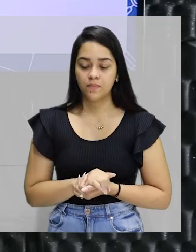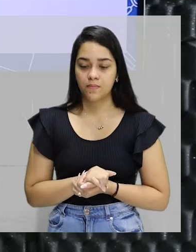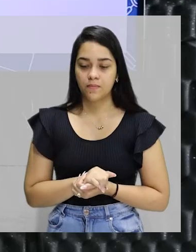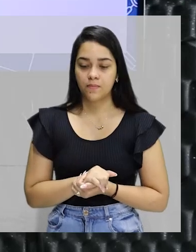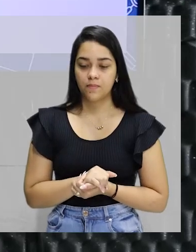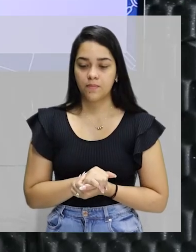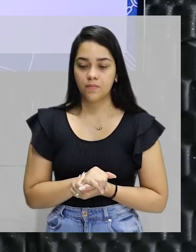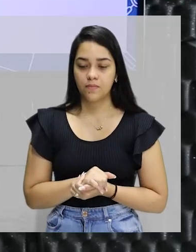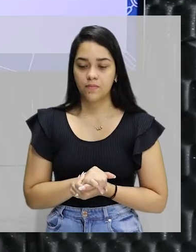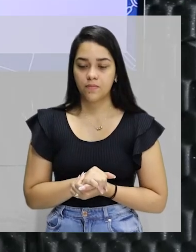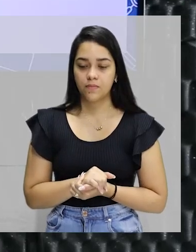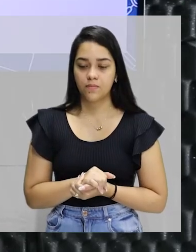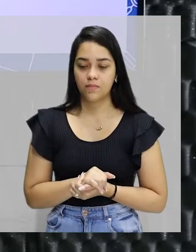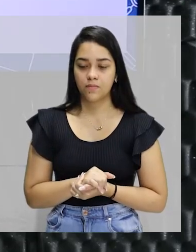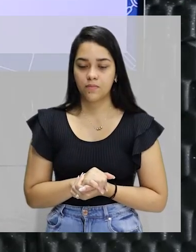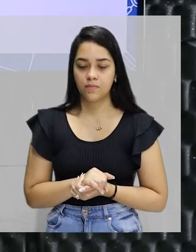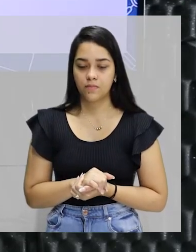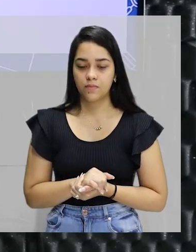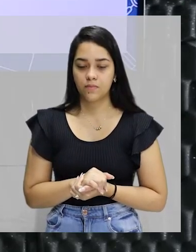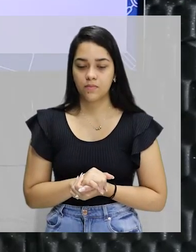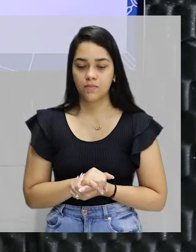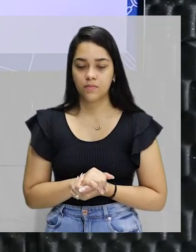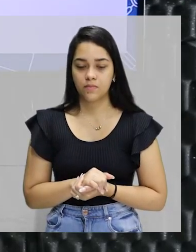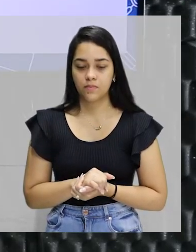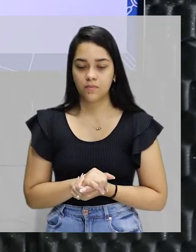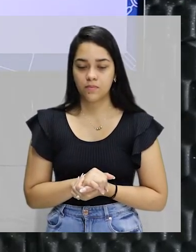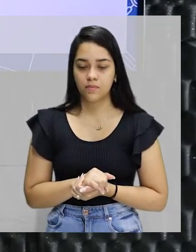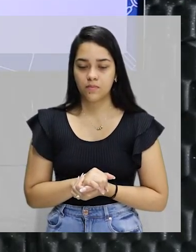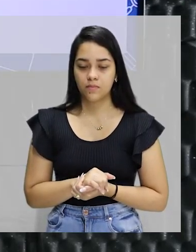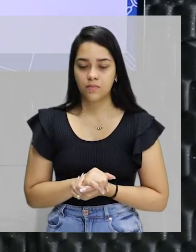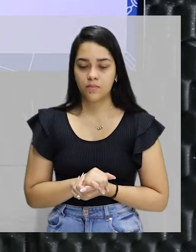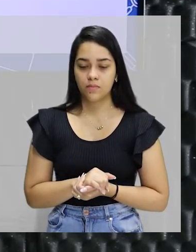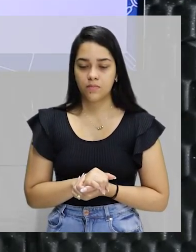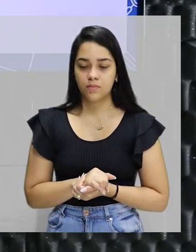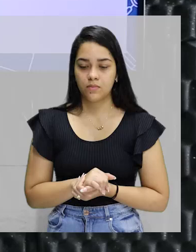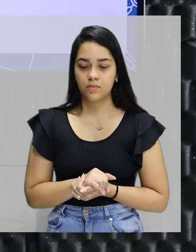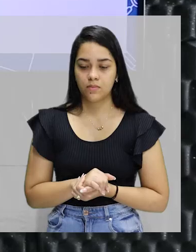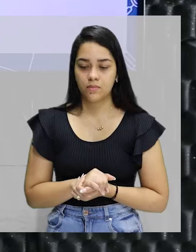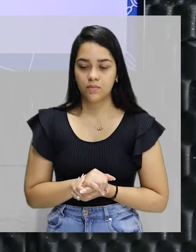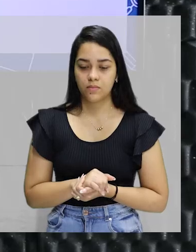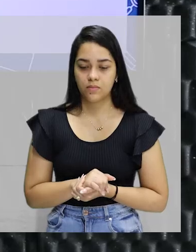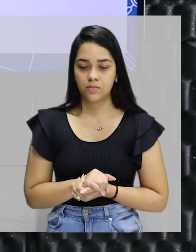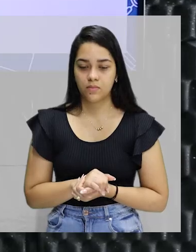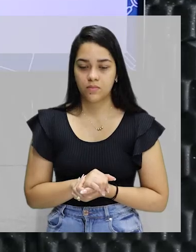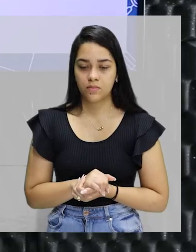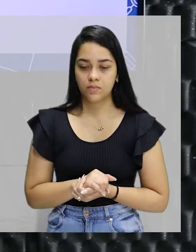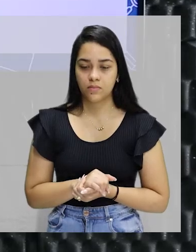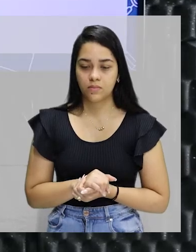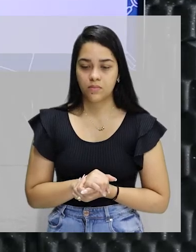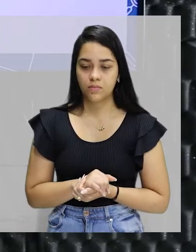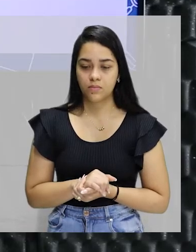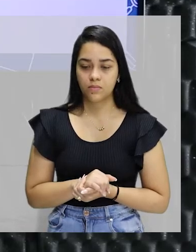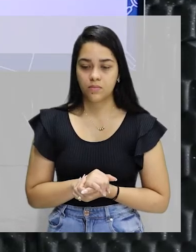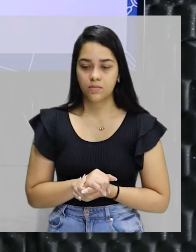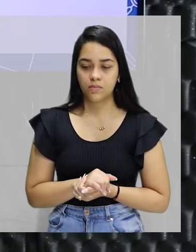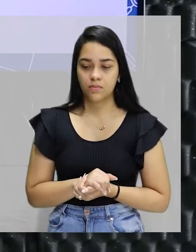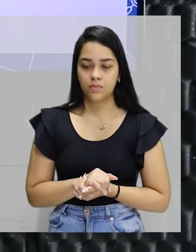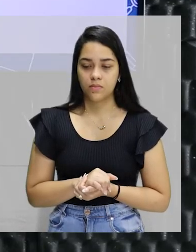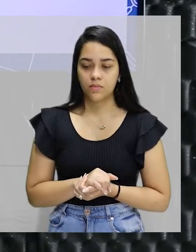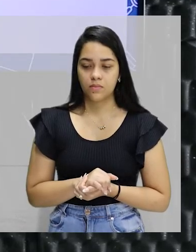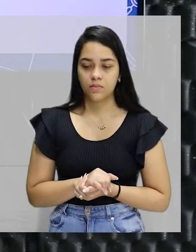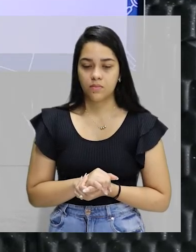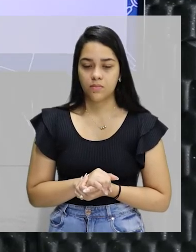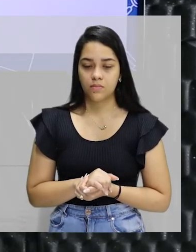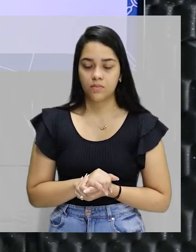foram criados cremes, shampoos, compressas e sais de banho com presença de rádio. Sobre os efeitos e aplicações